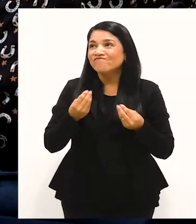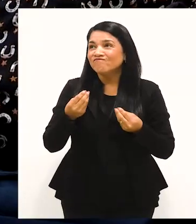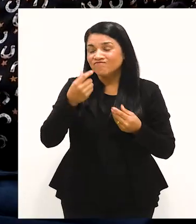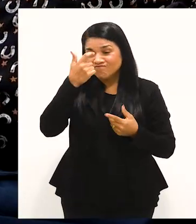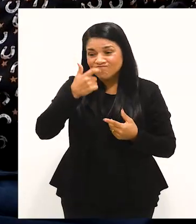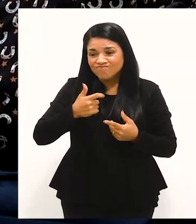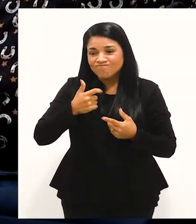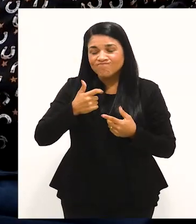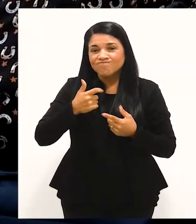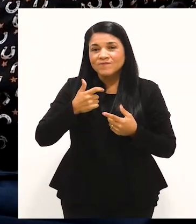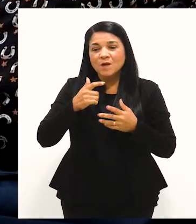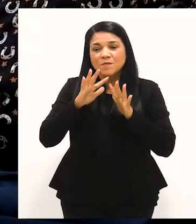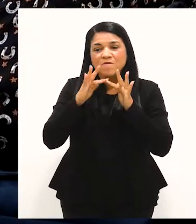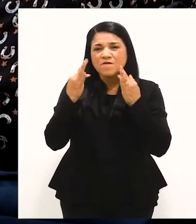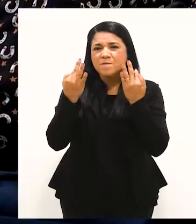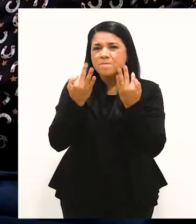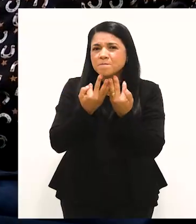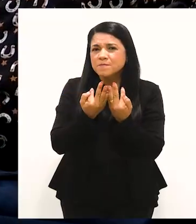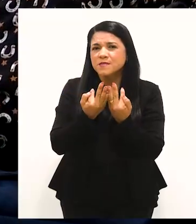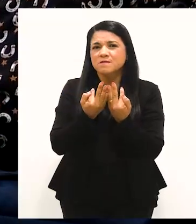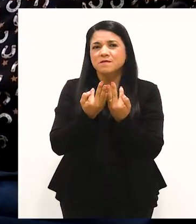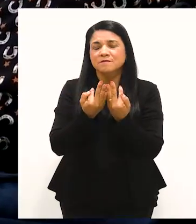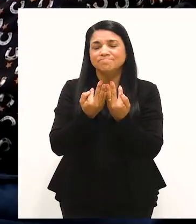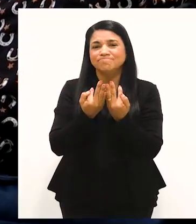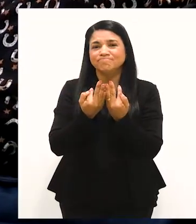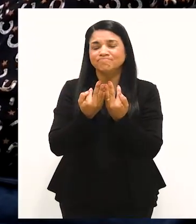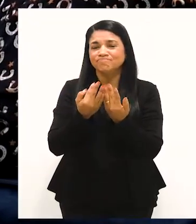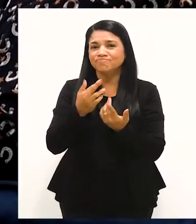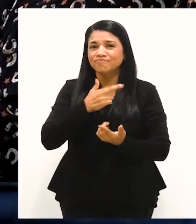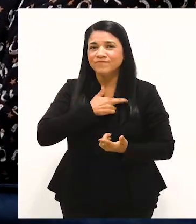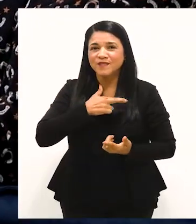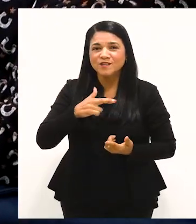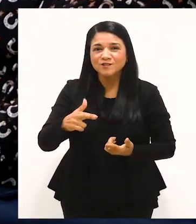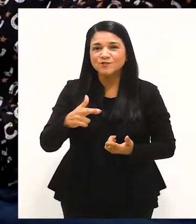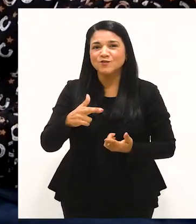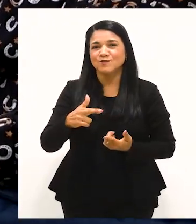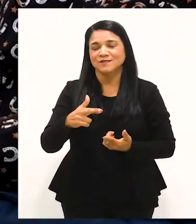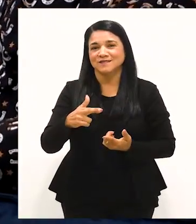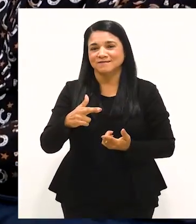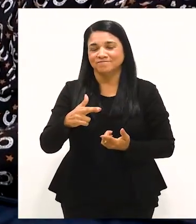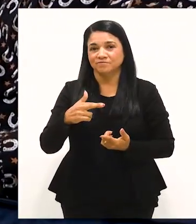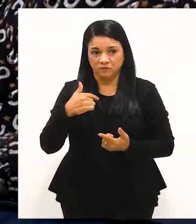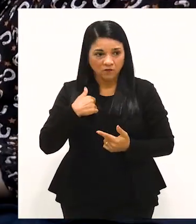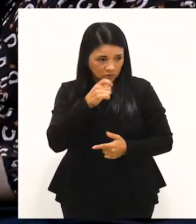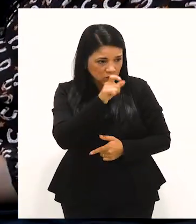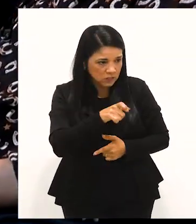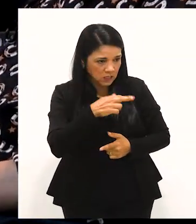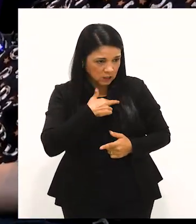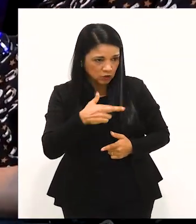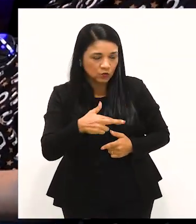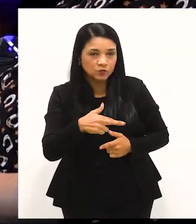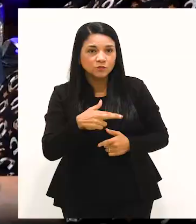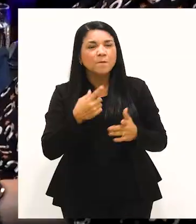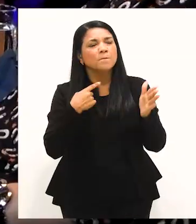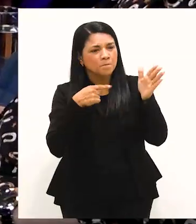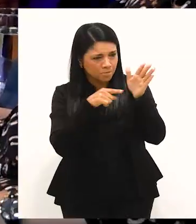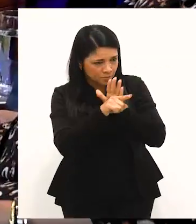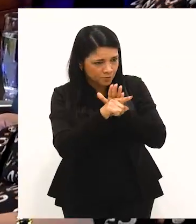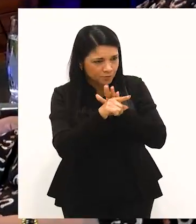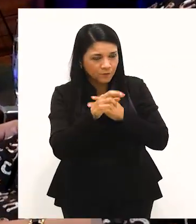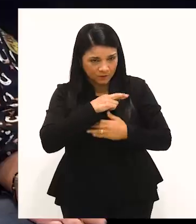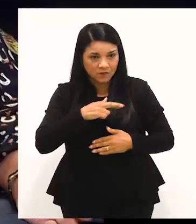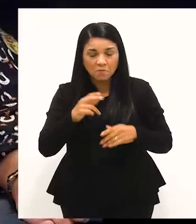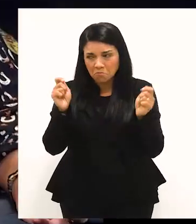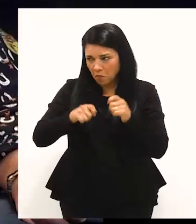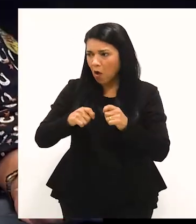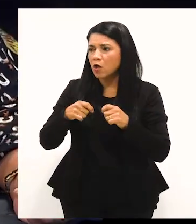É até uma formação, né? Porque eu vim de uma formação religiosa de família. Você é religioso? Sim, sim. Posso